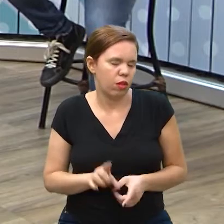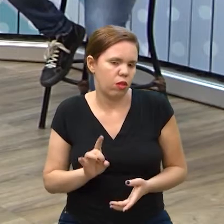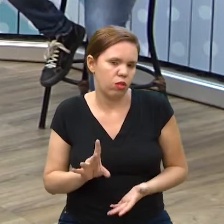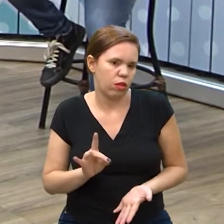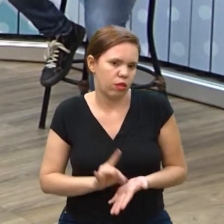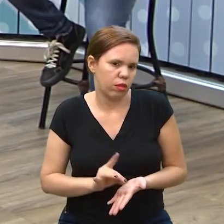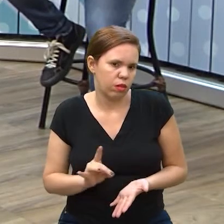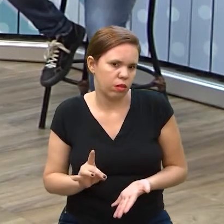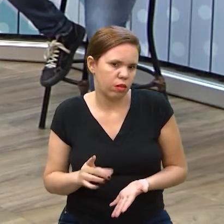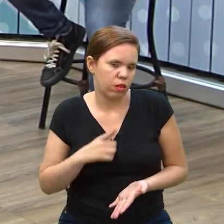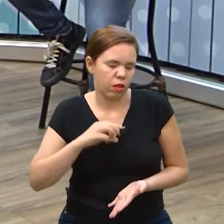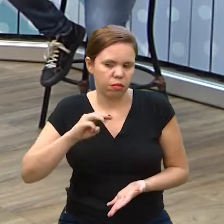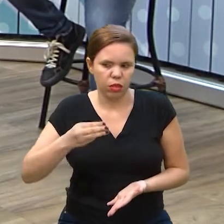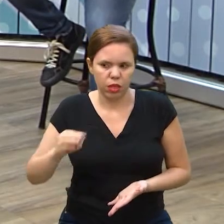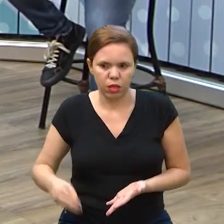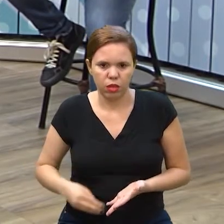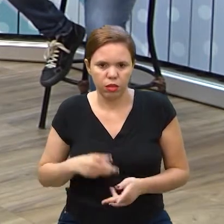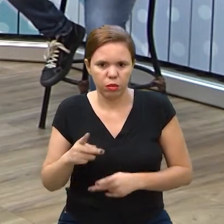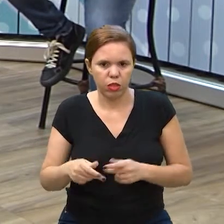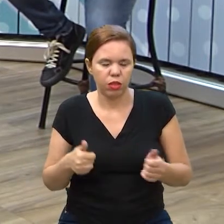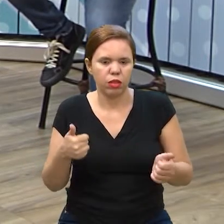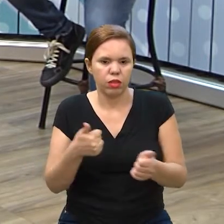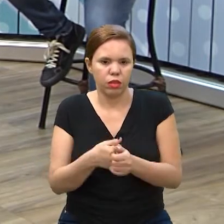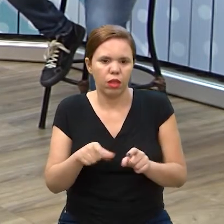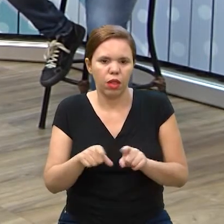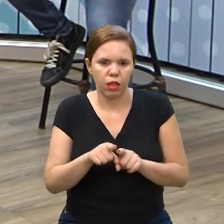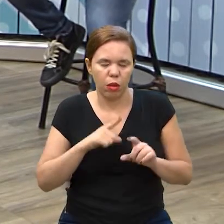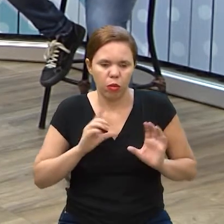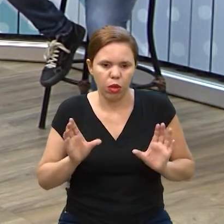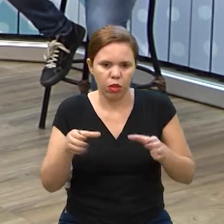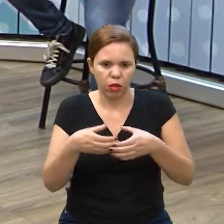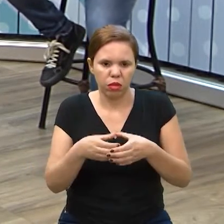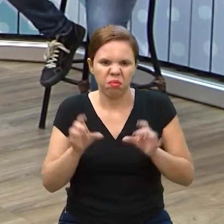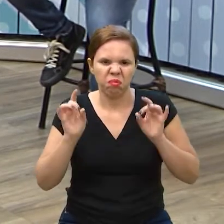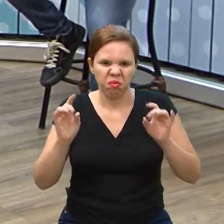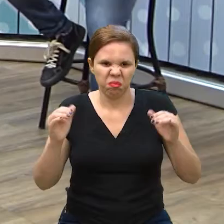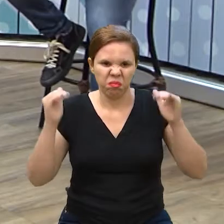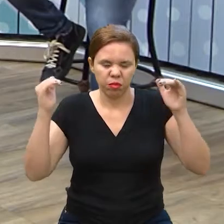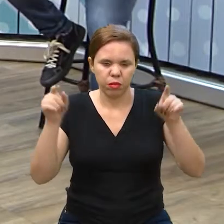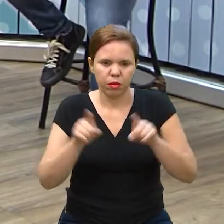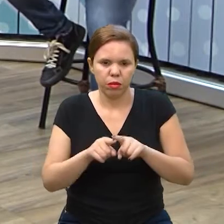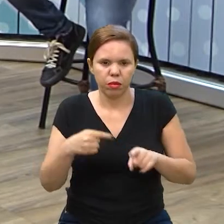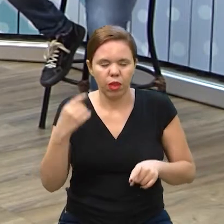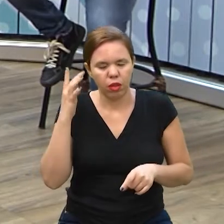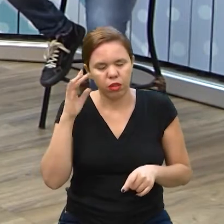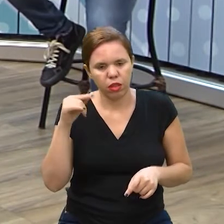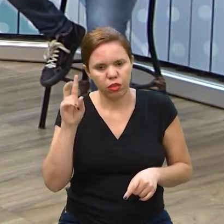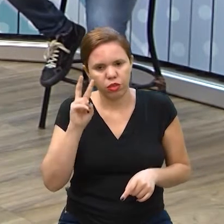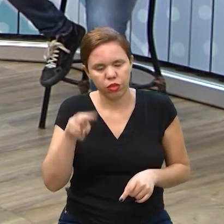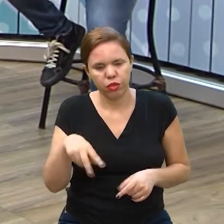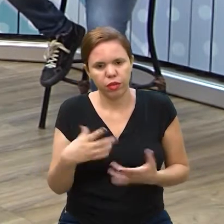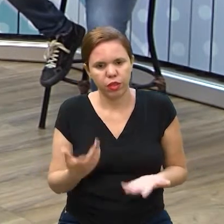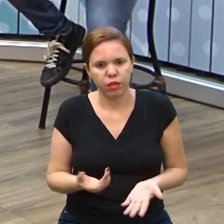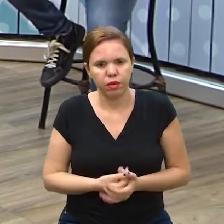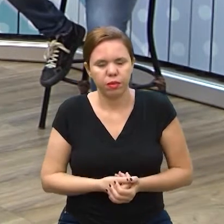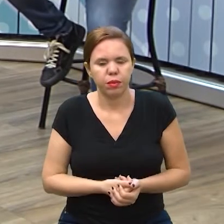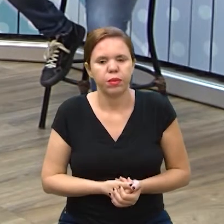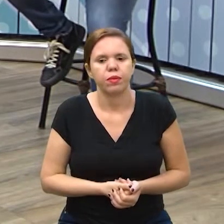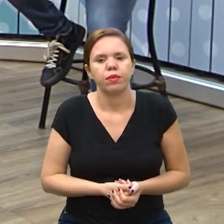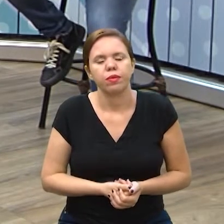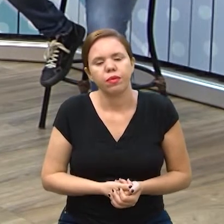não necessariamente esses influenciadores têm milhões de seguidores, né? Sim. Eles têm uma comunidade muito rica e é isso que eu acho que a gente tem que olhar, né? Quando a